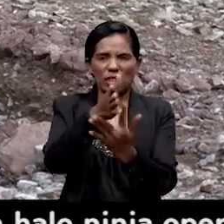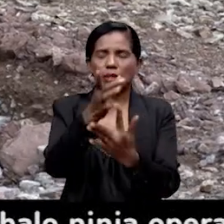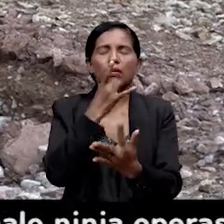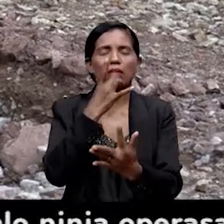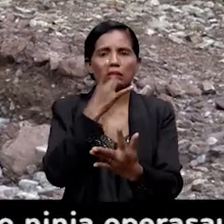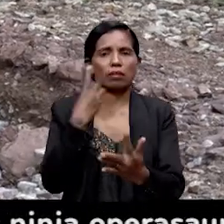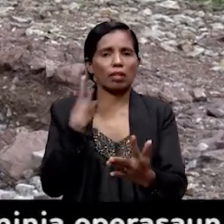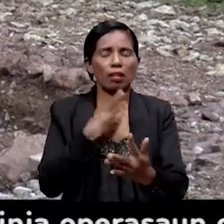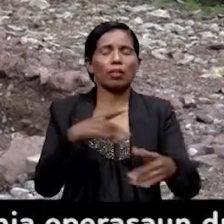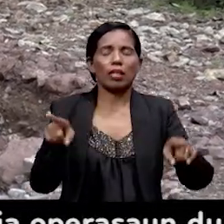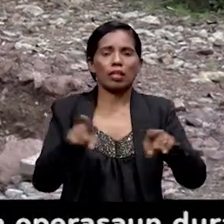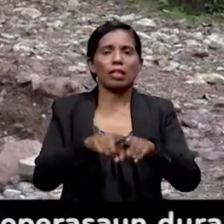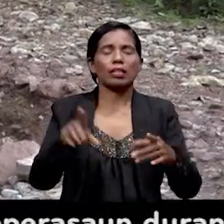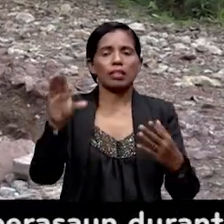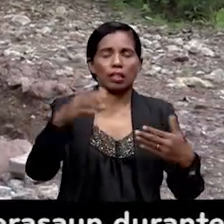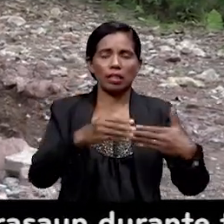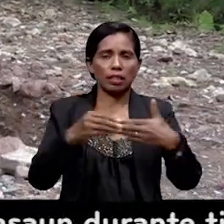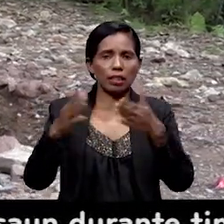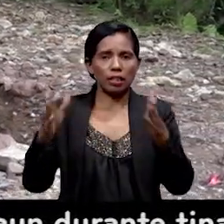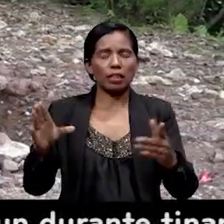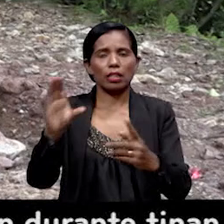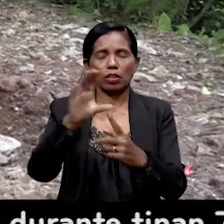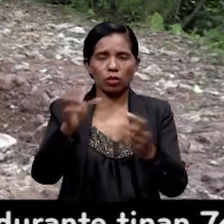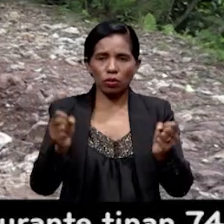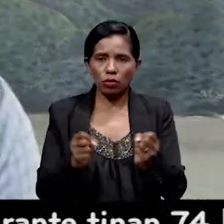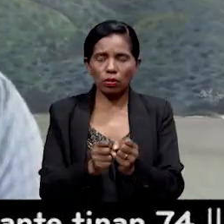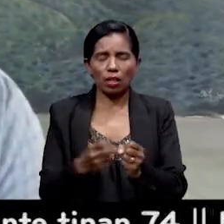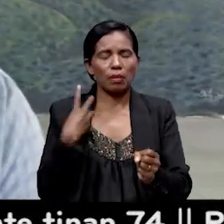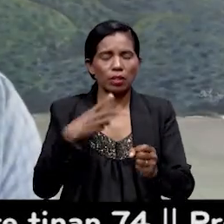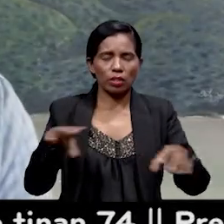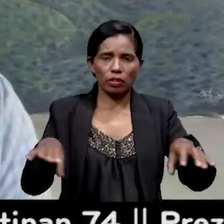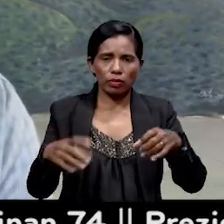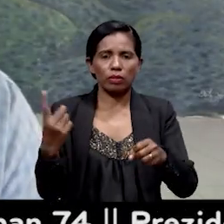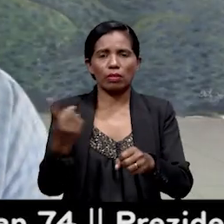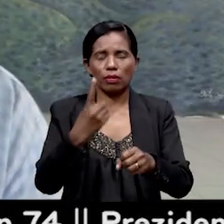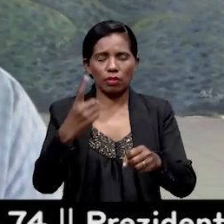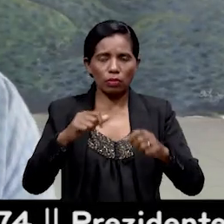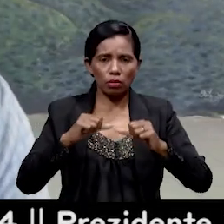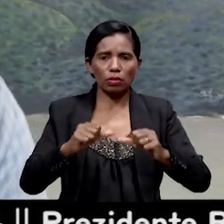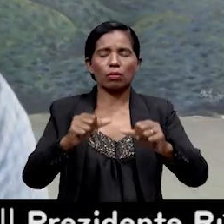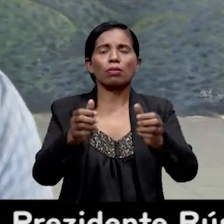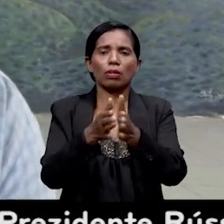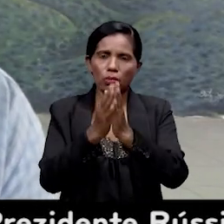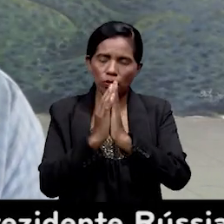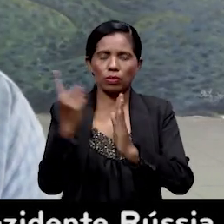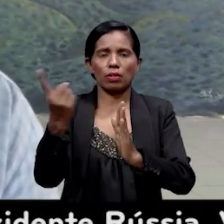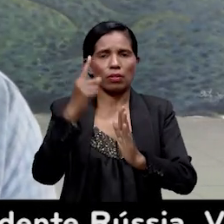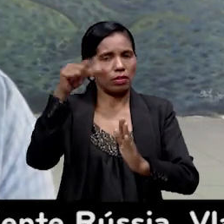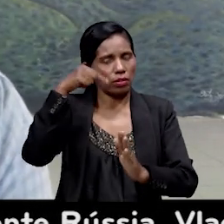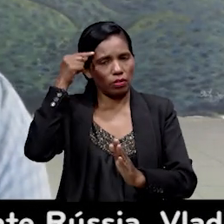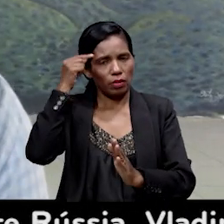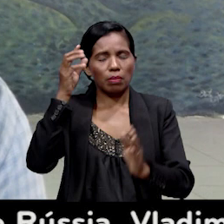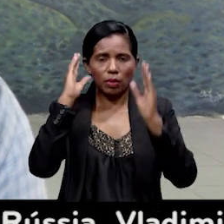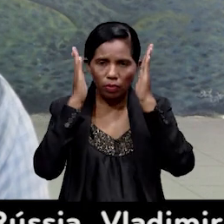minuda autoridade local, a mi esforço na fatin, aquilar na fatin, puso na fatin, ba governo para beletar